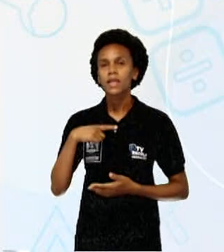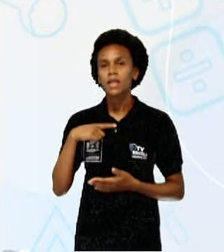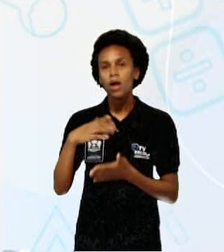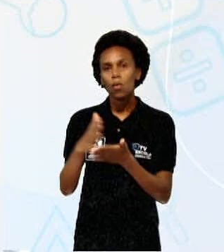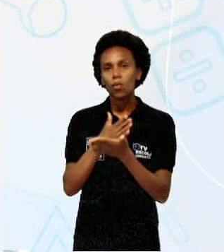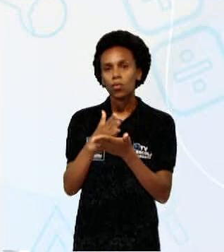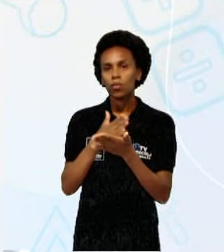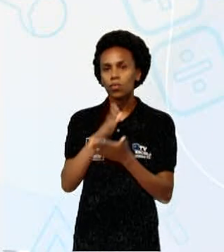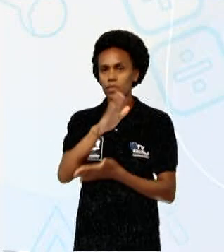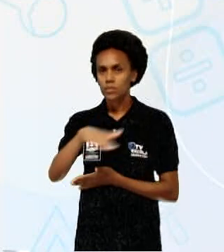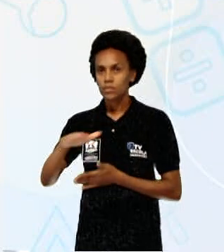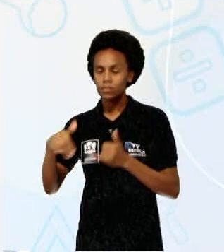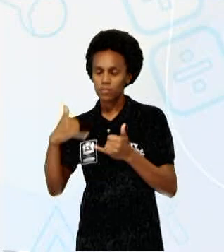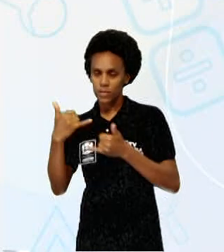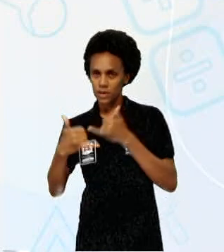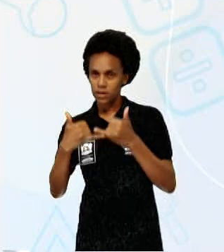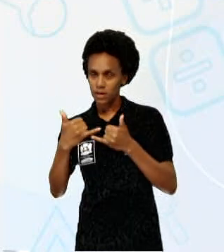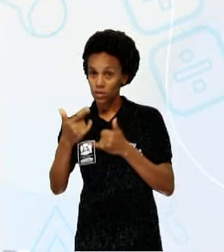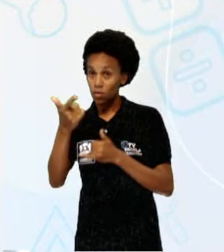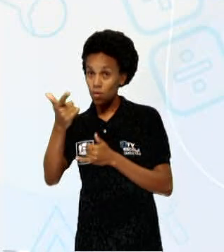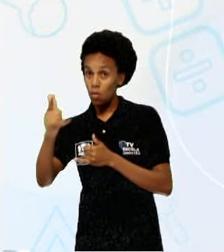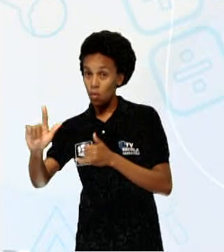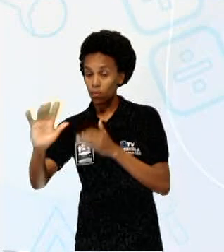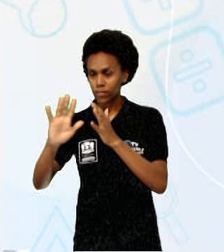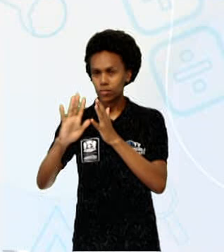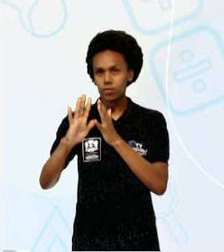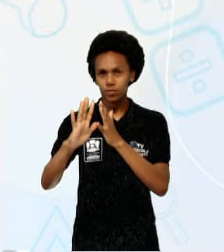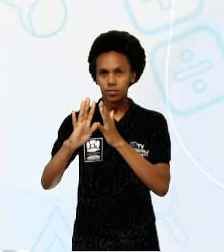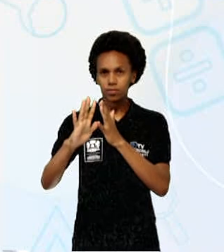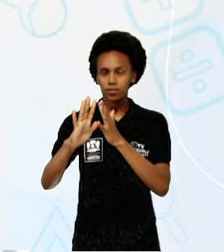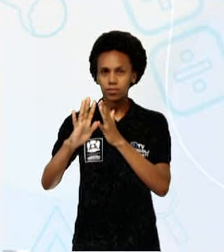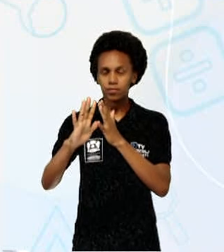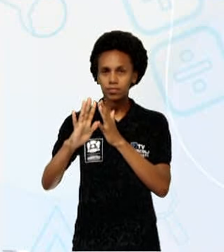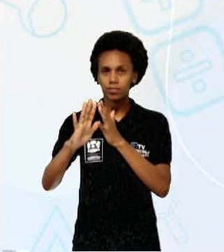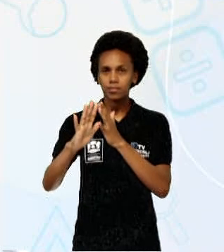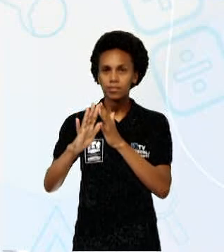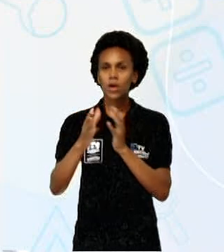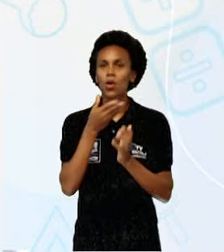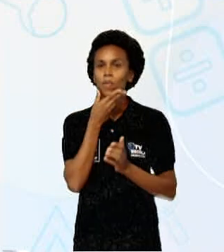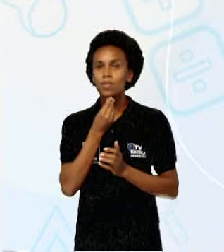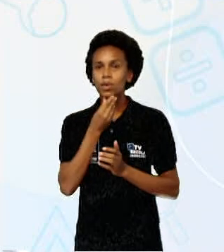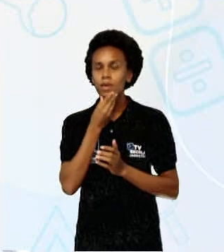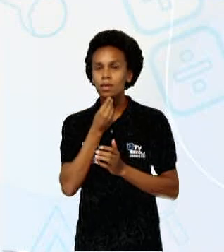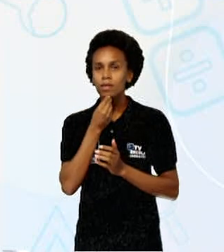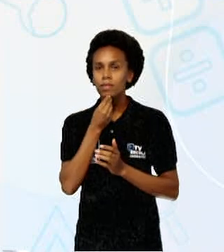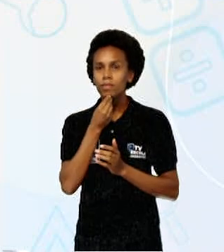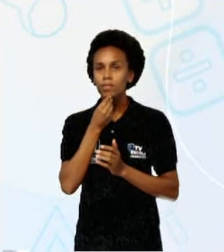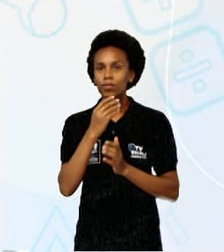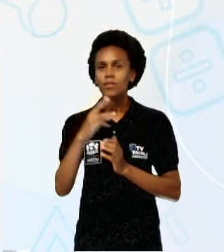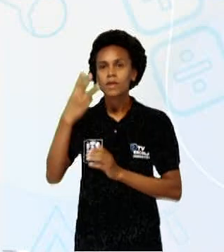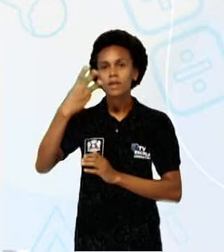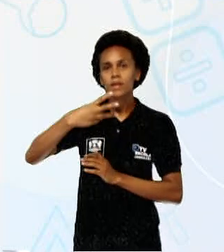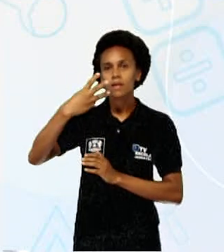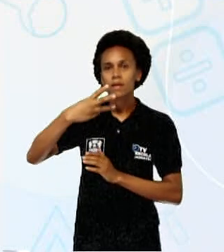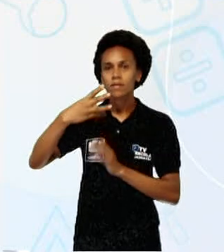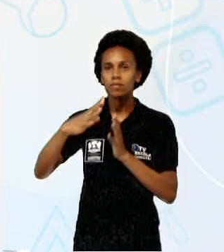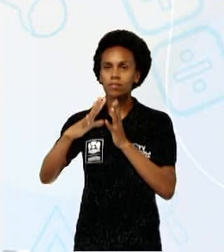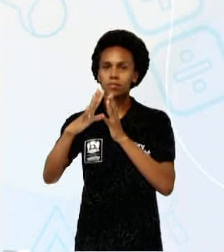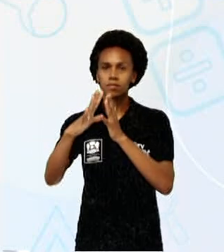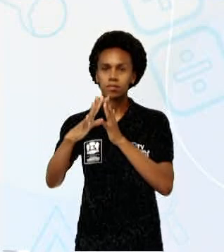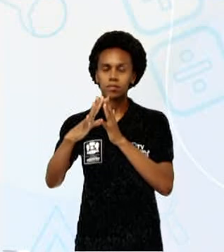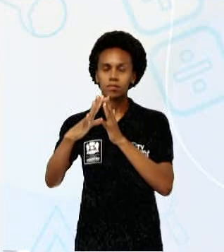na fila do bebedouro Pedrinho é o terceiro da fila qual é a cor da camisa dele